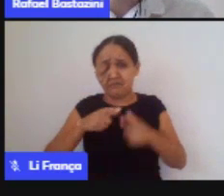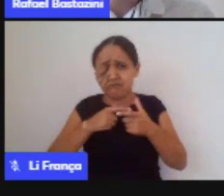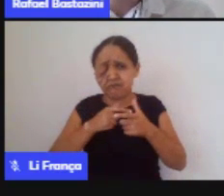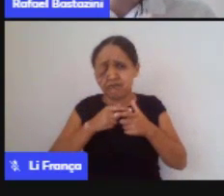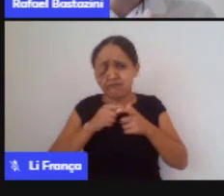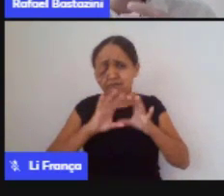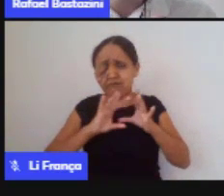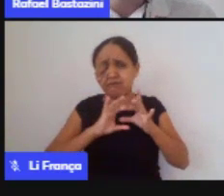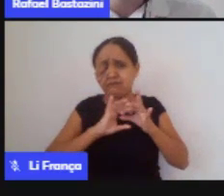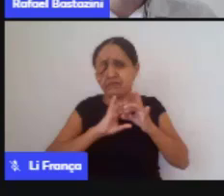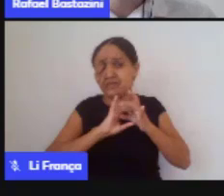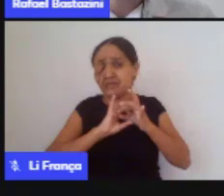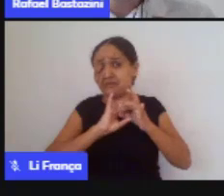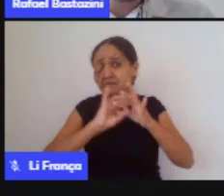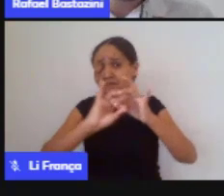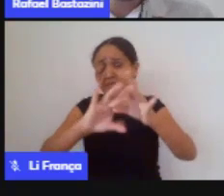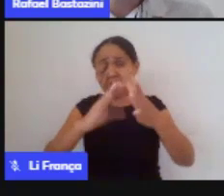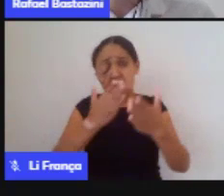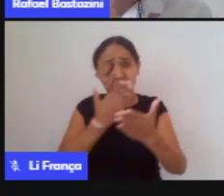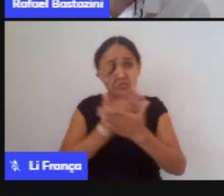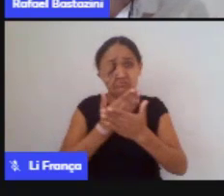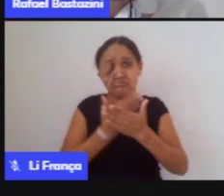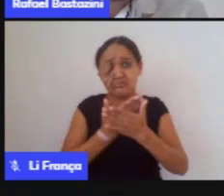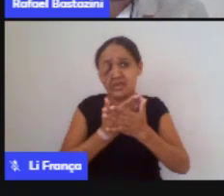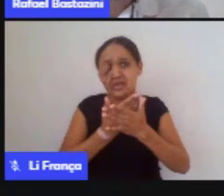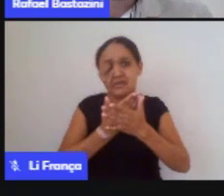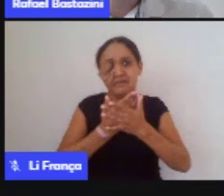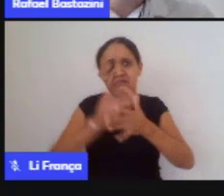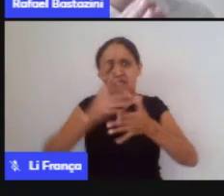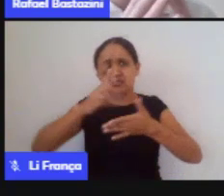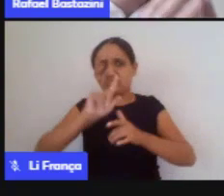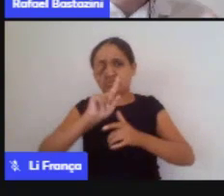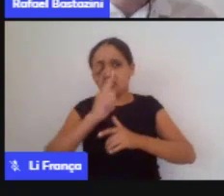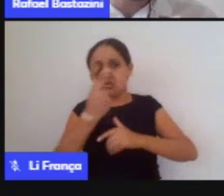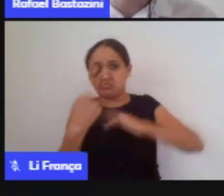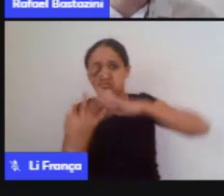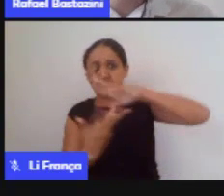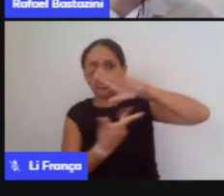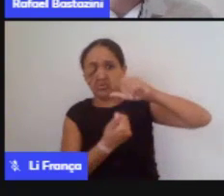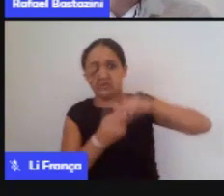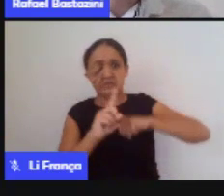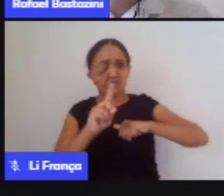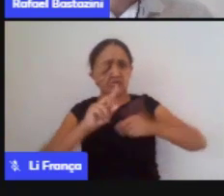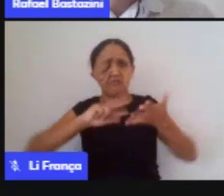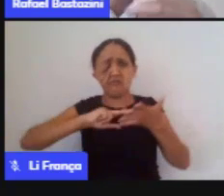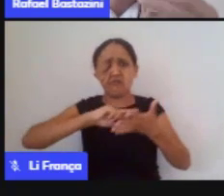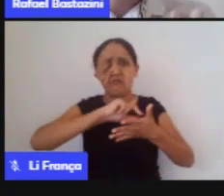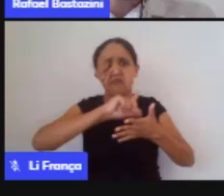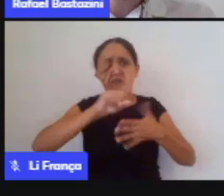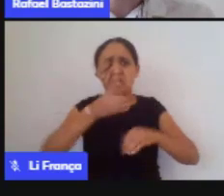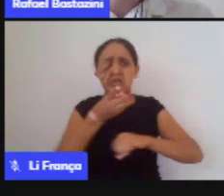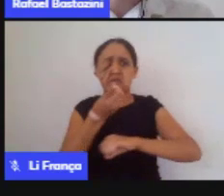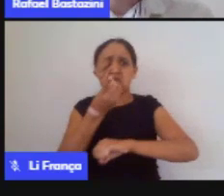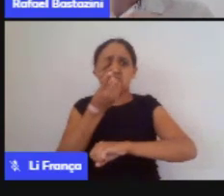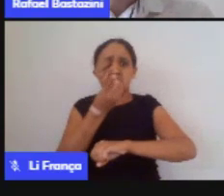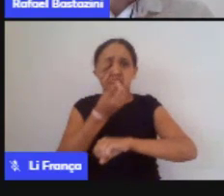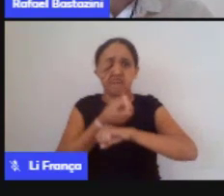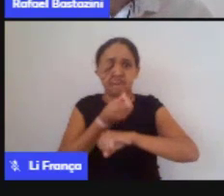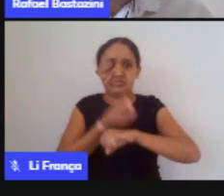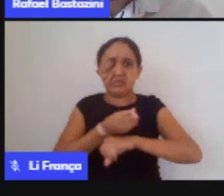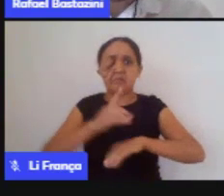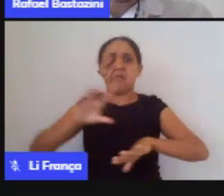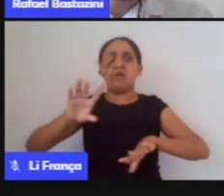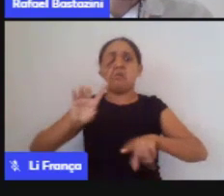pode ser trabalhado de maneira interdisciplinar, não só com geografia, não só com história, pode envolver